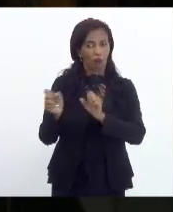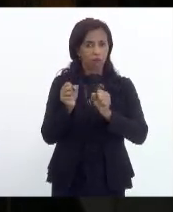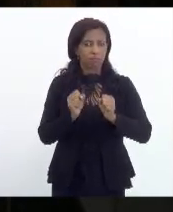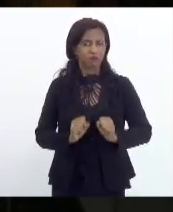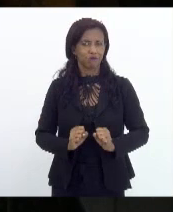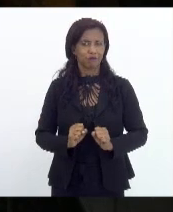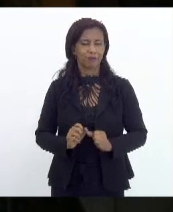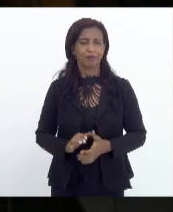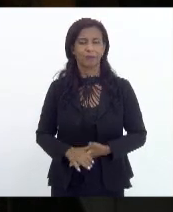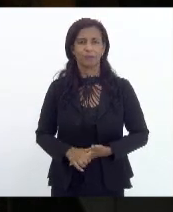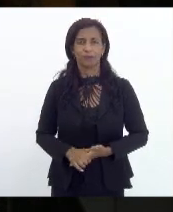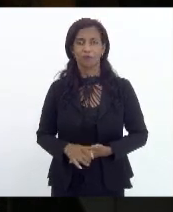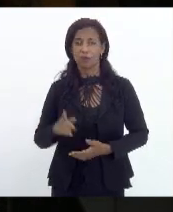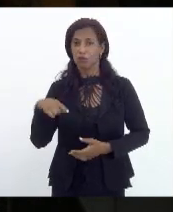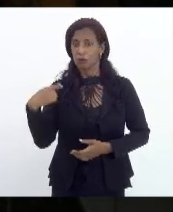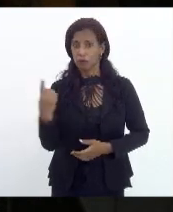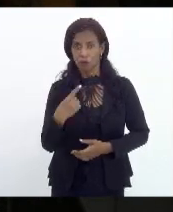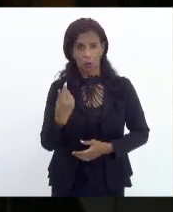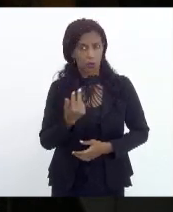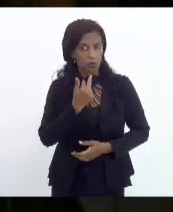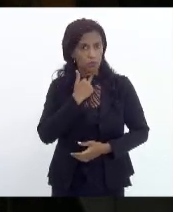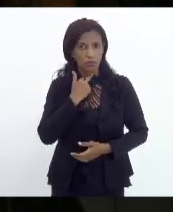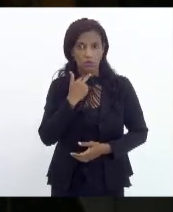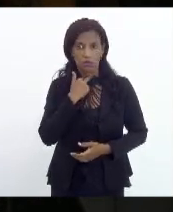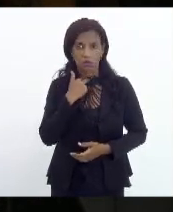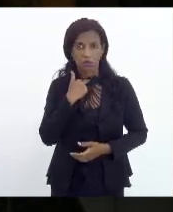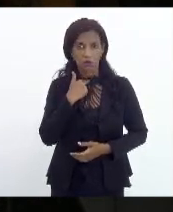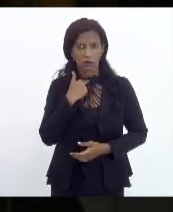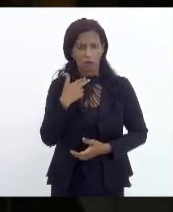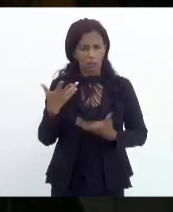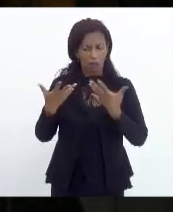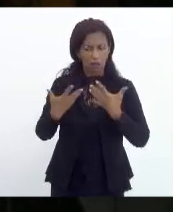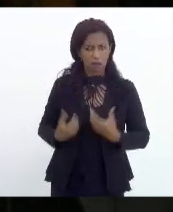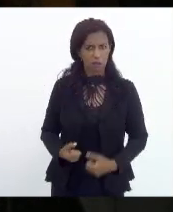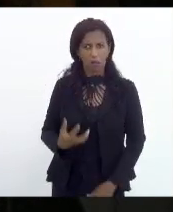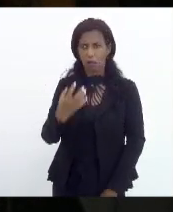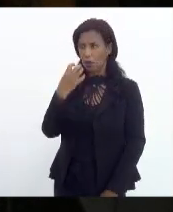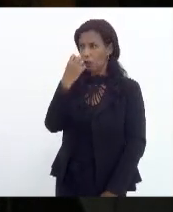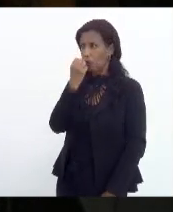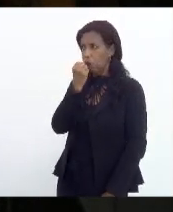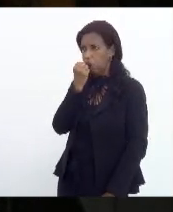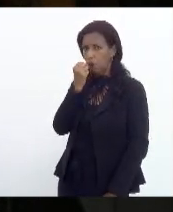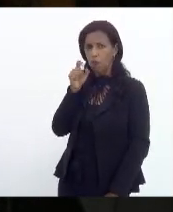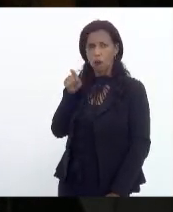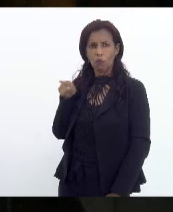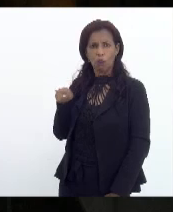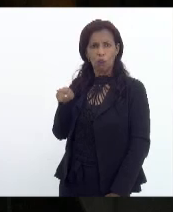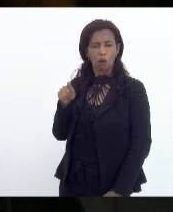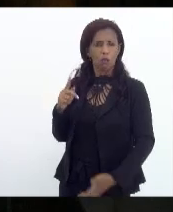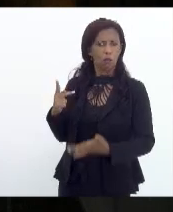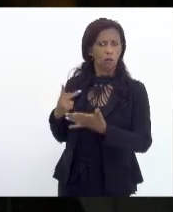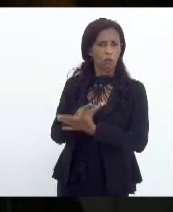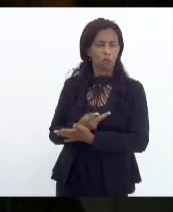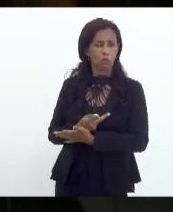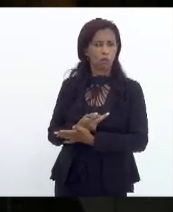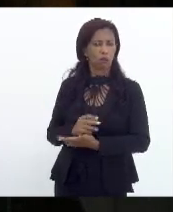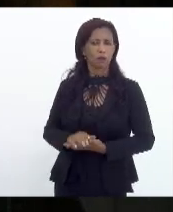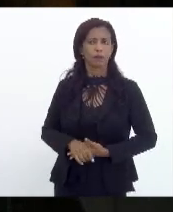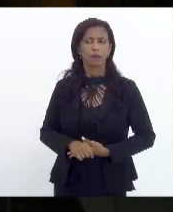poder e nós não podemos nos conformar com essa questão